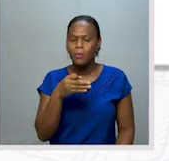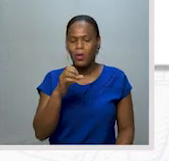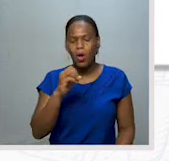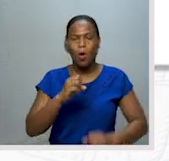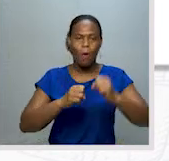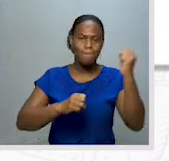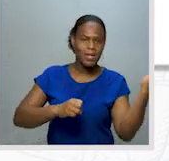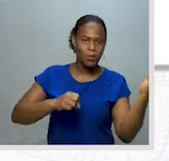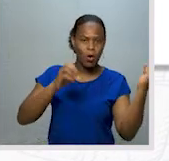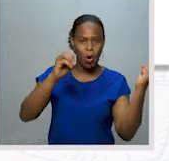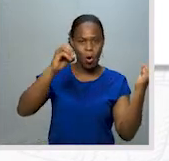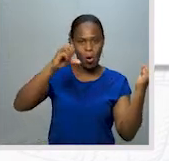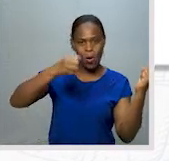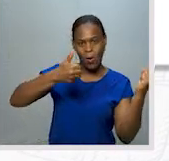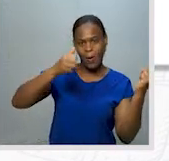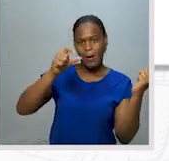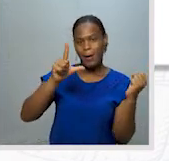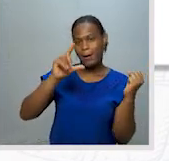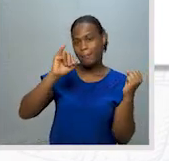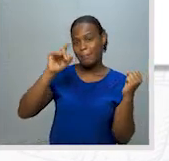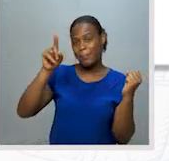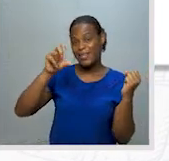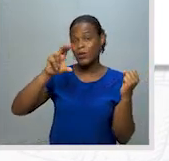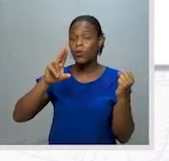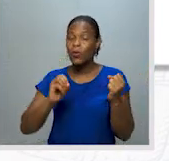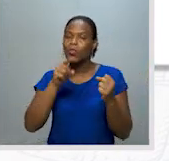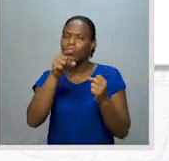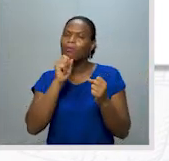você pode criar uma música com isto. Por exemplo,